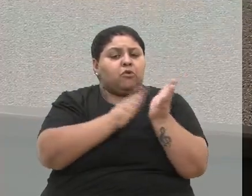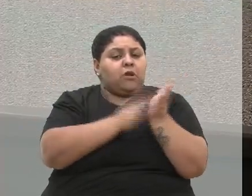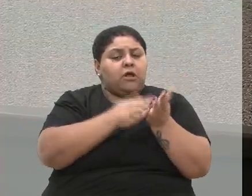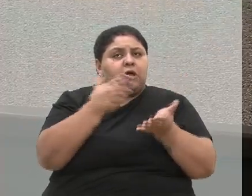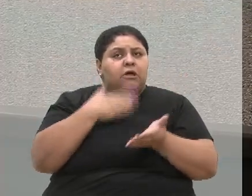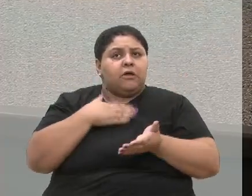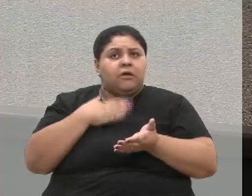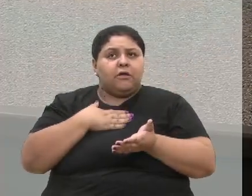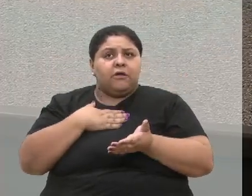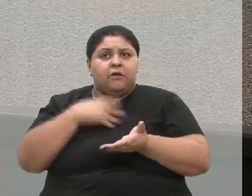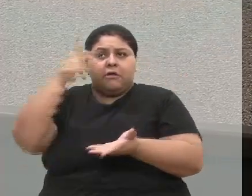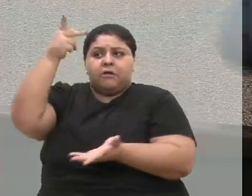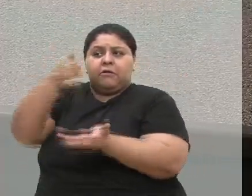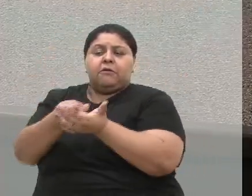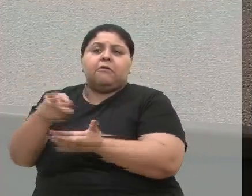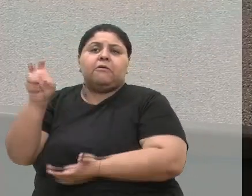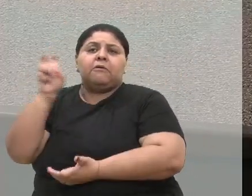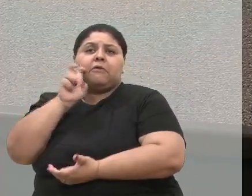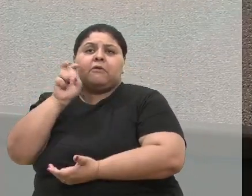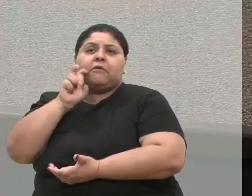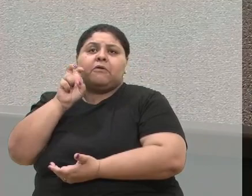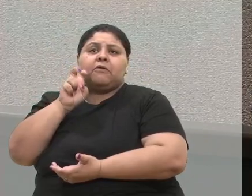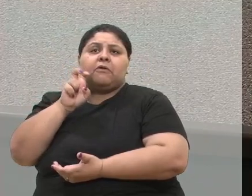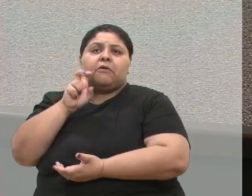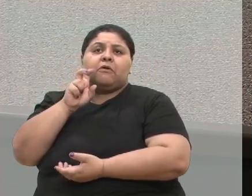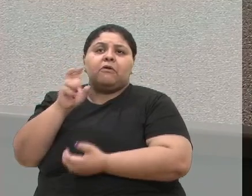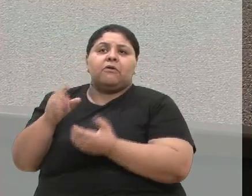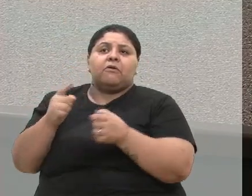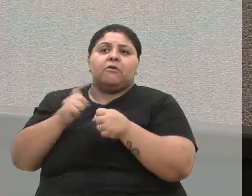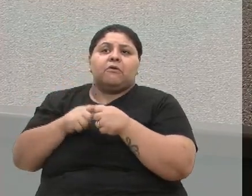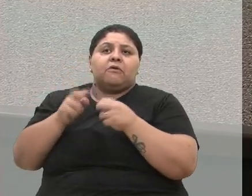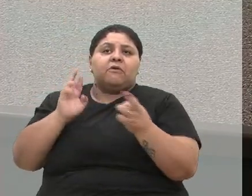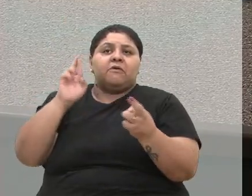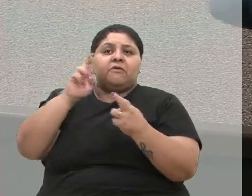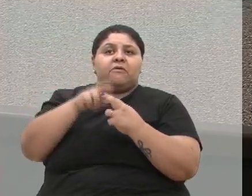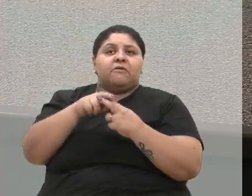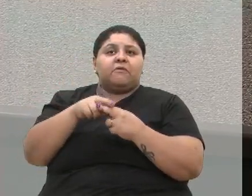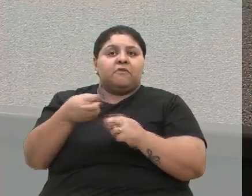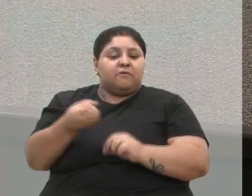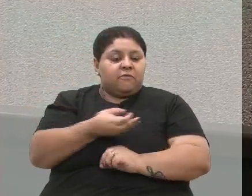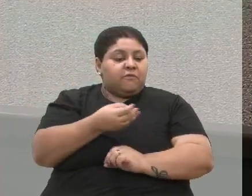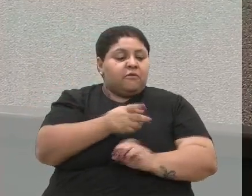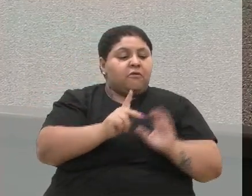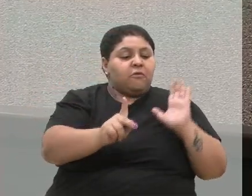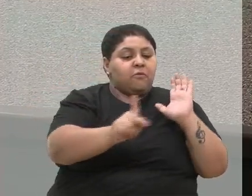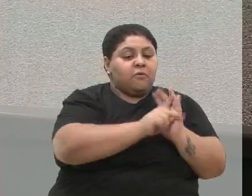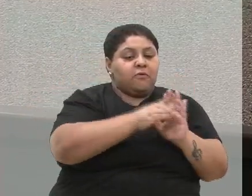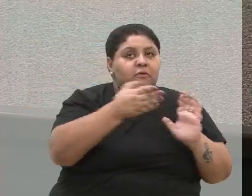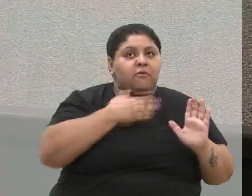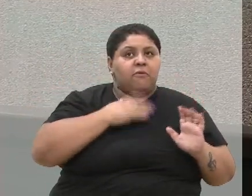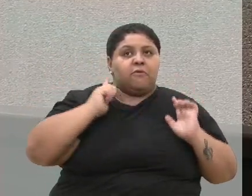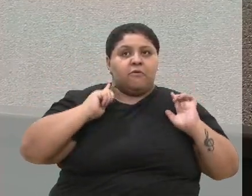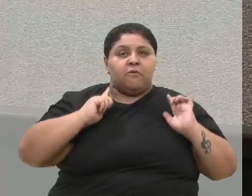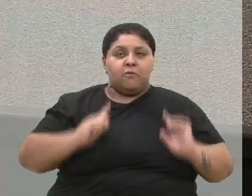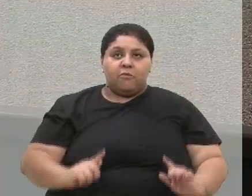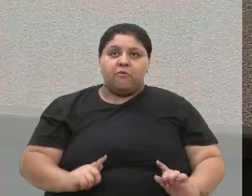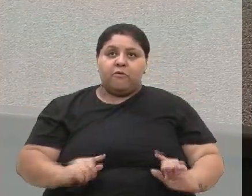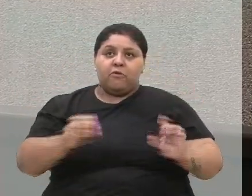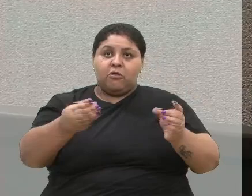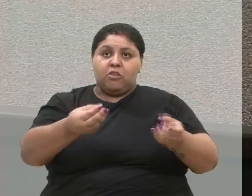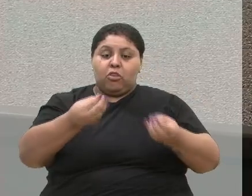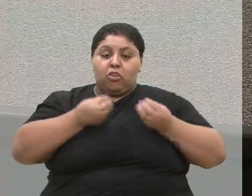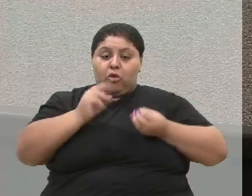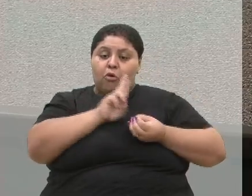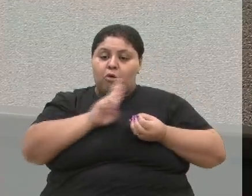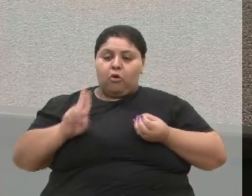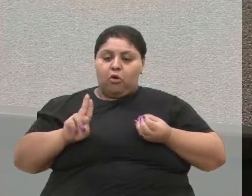vai ganhar um prêmio quinta-feira como cidade referência de inovação. Projeto meu que o governo não me deu crédito, porque assim, o governo